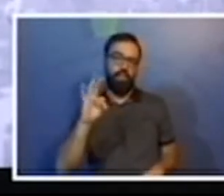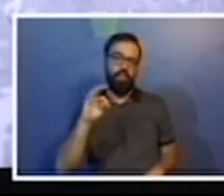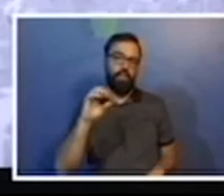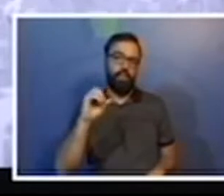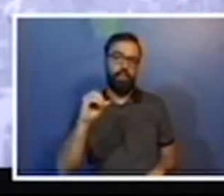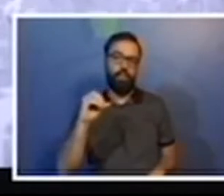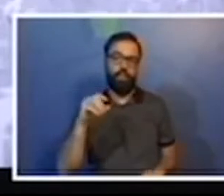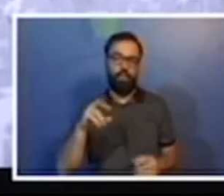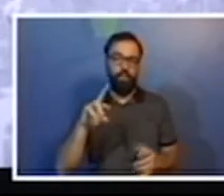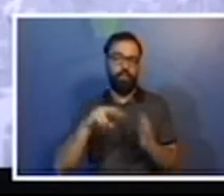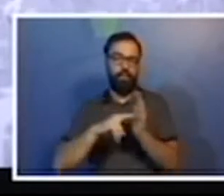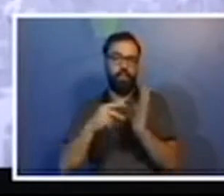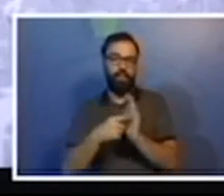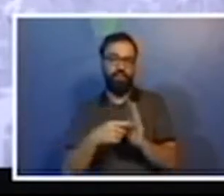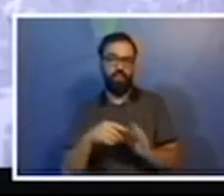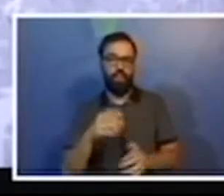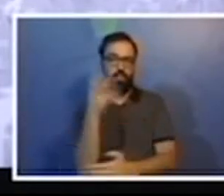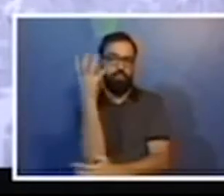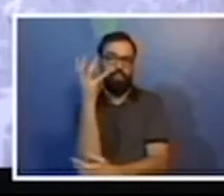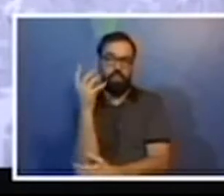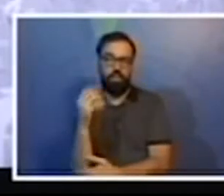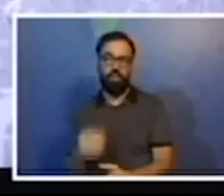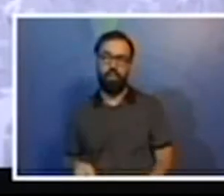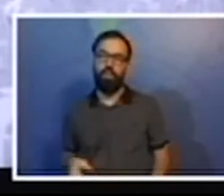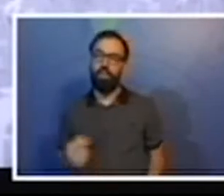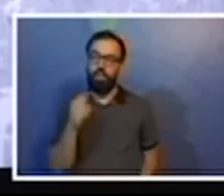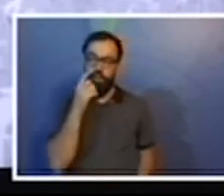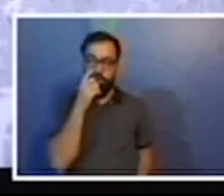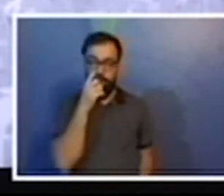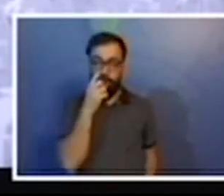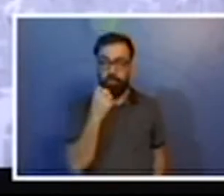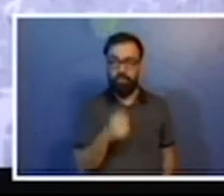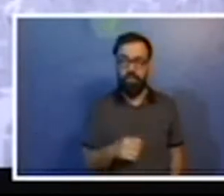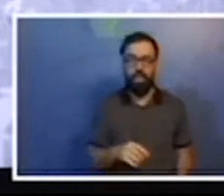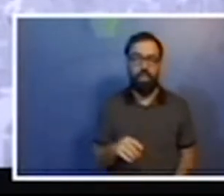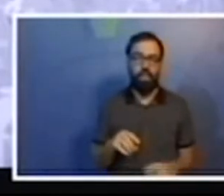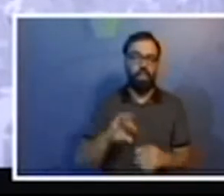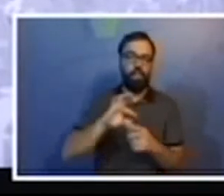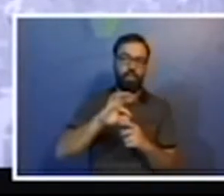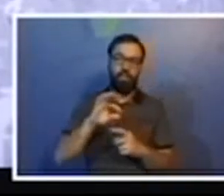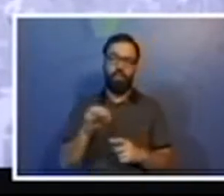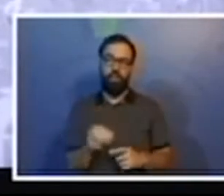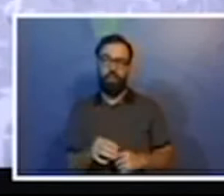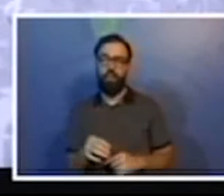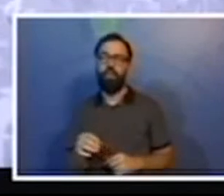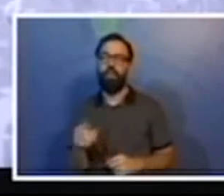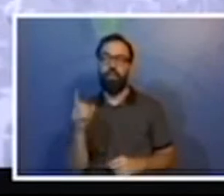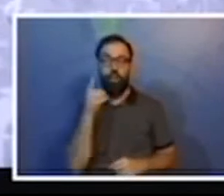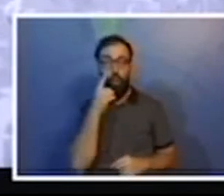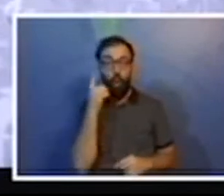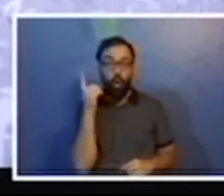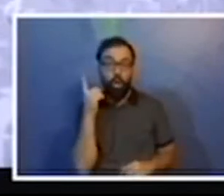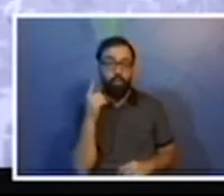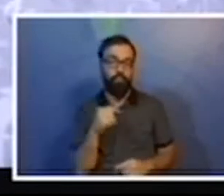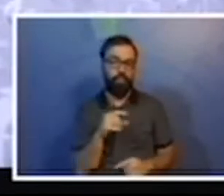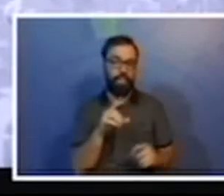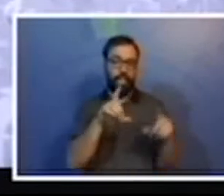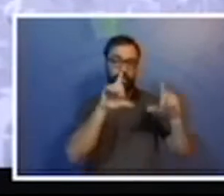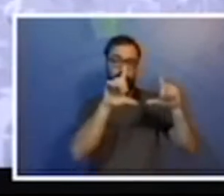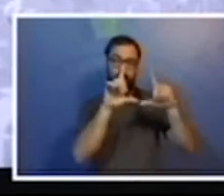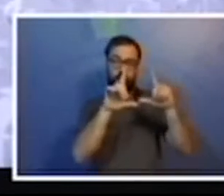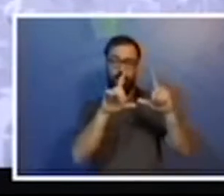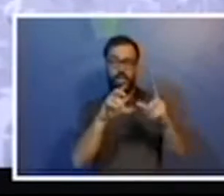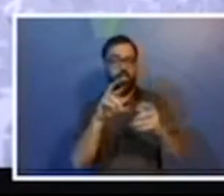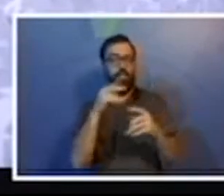recém-nascido na posição fetal Como eu disse tendo vasos Condutores tem raiz caule e